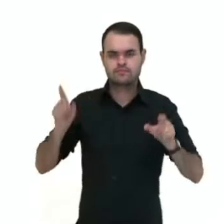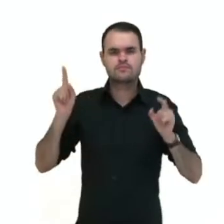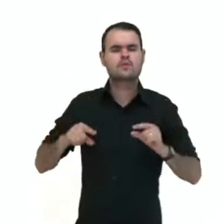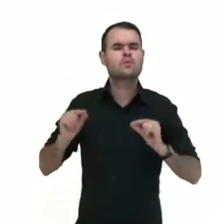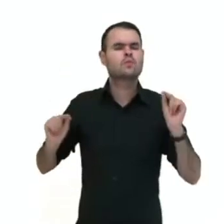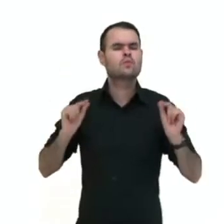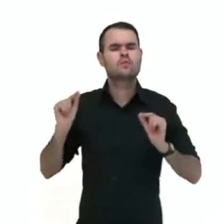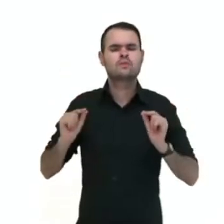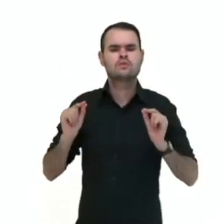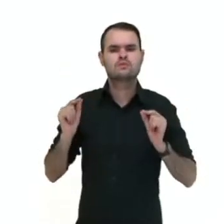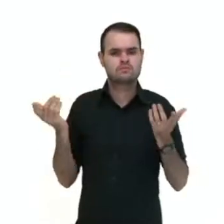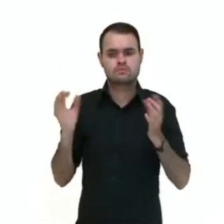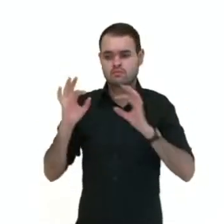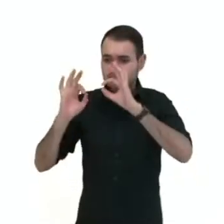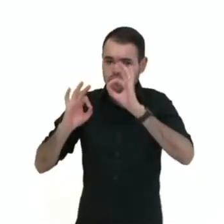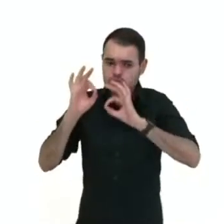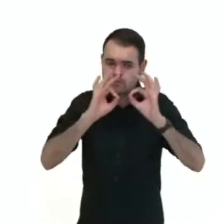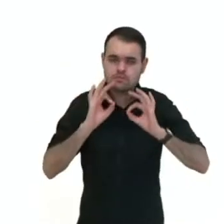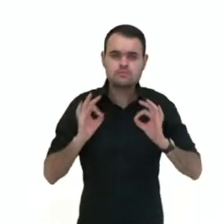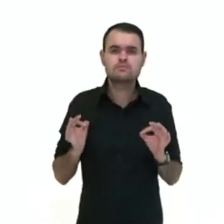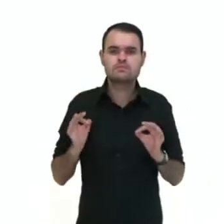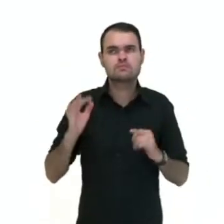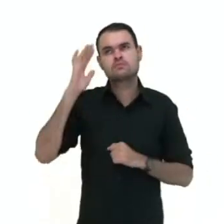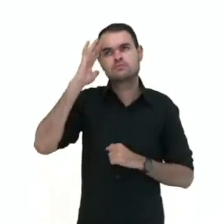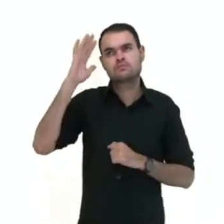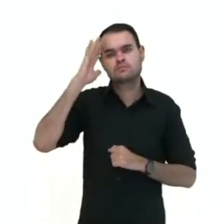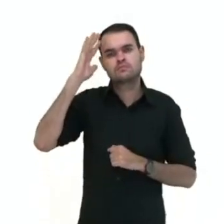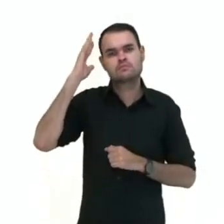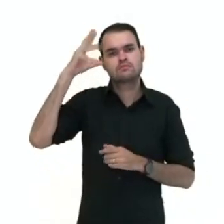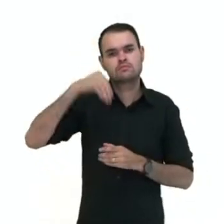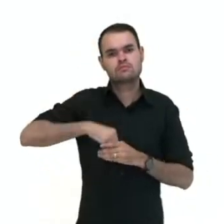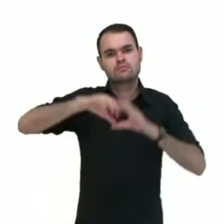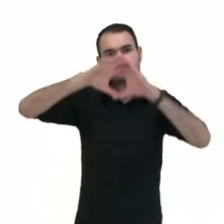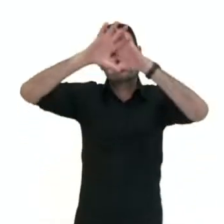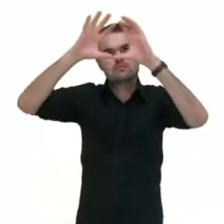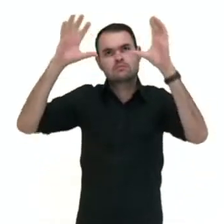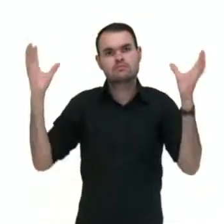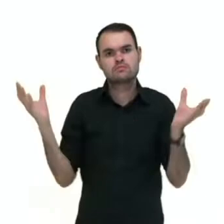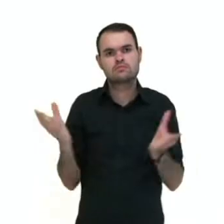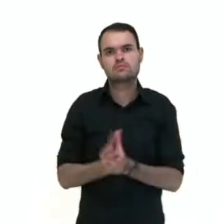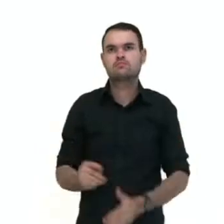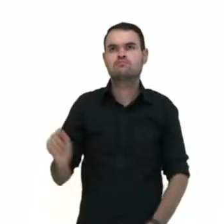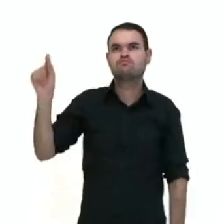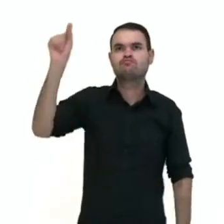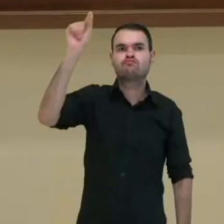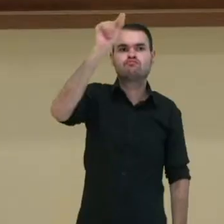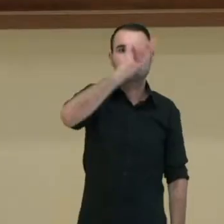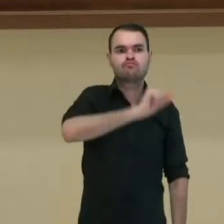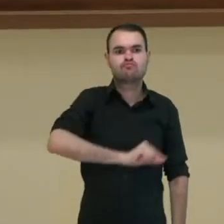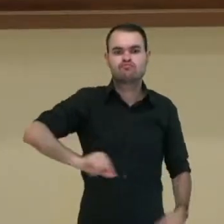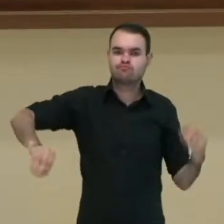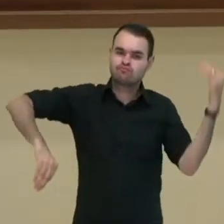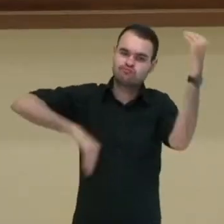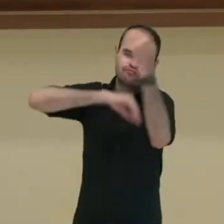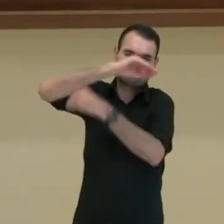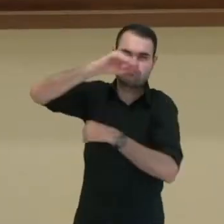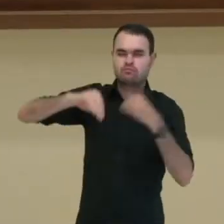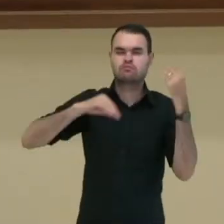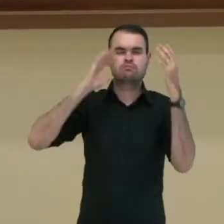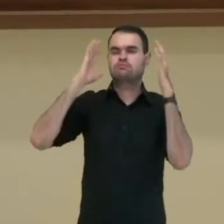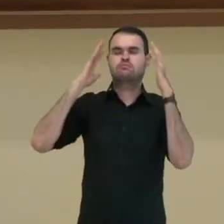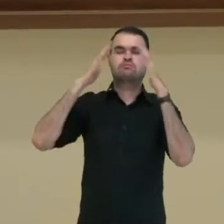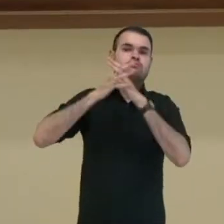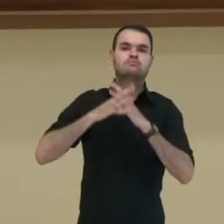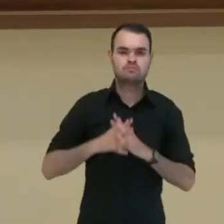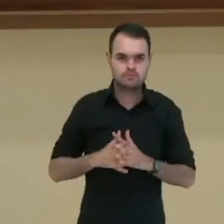organizar, vamos organizar, né? Imagina dentro de um ecossistema, tudo ali, tudo junto e misturado, então a gente precisa